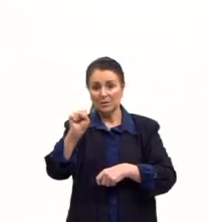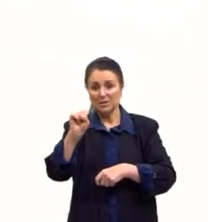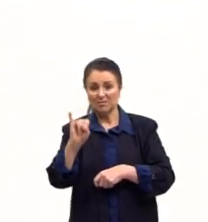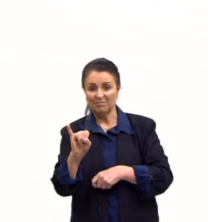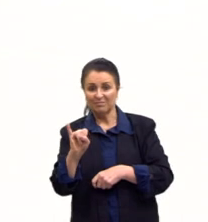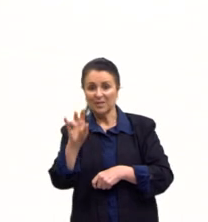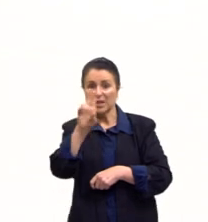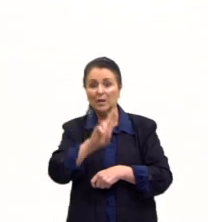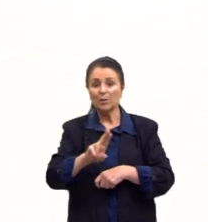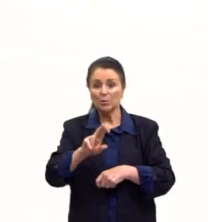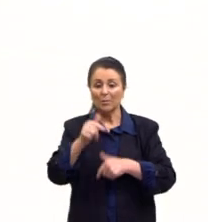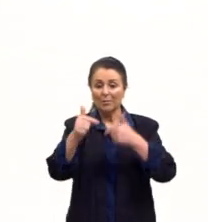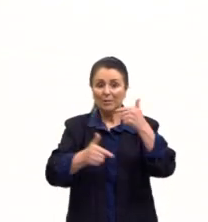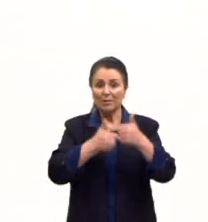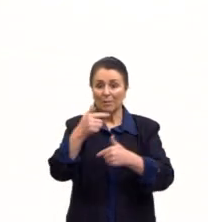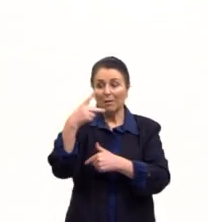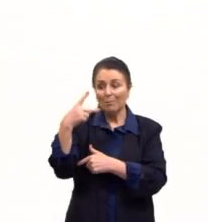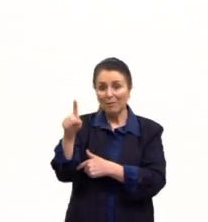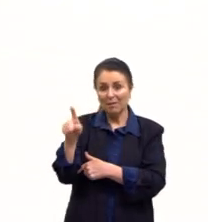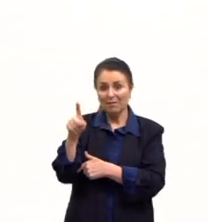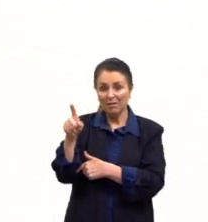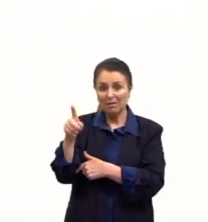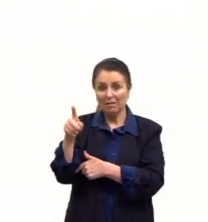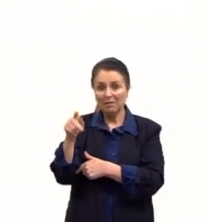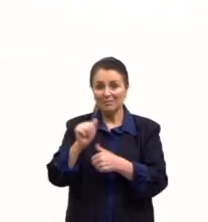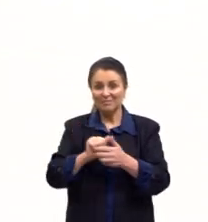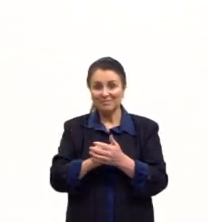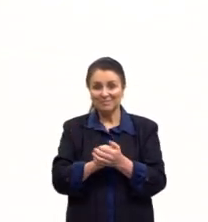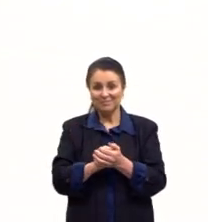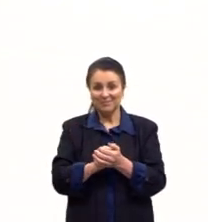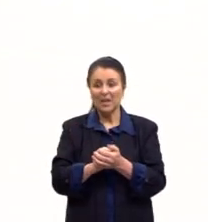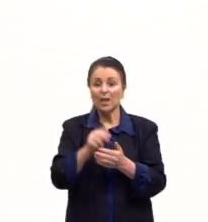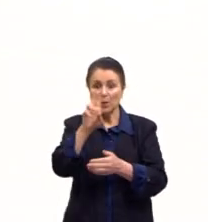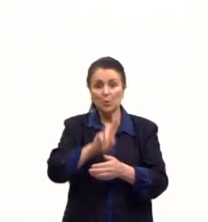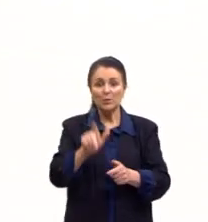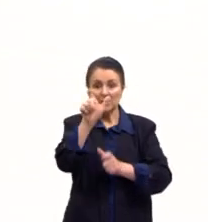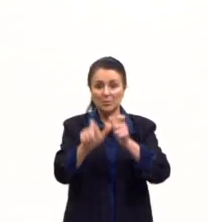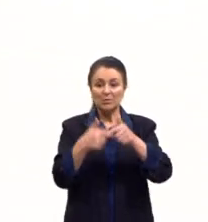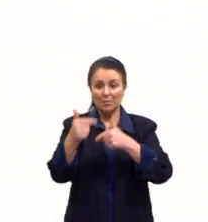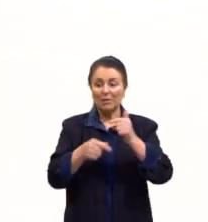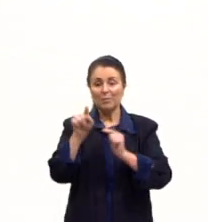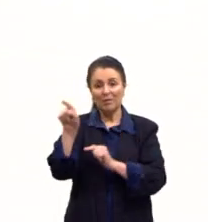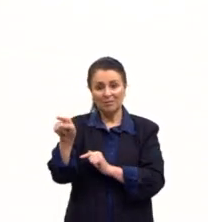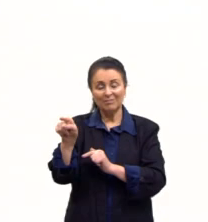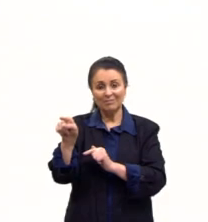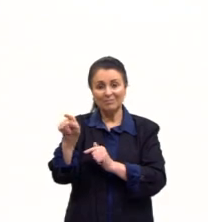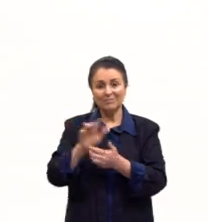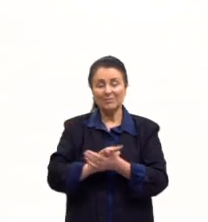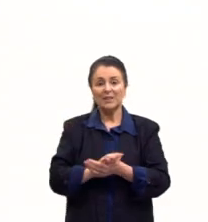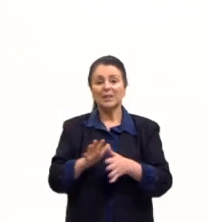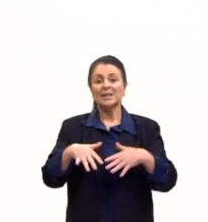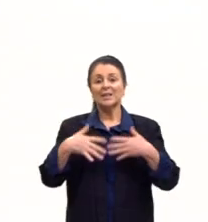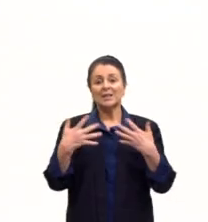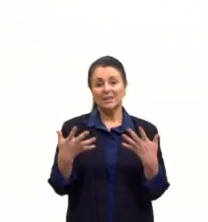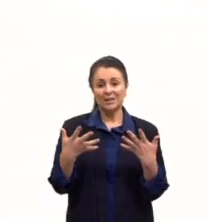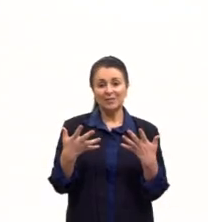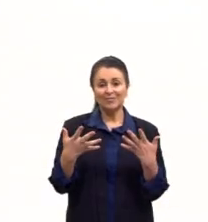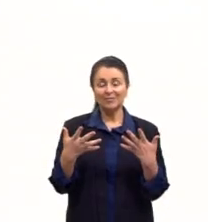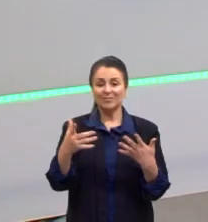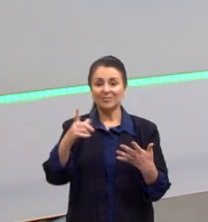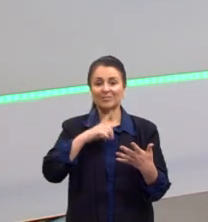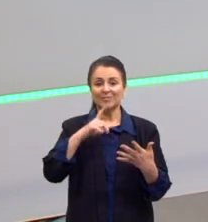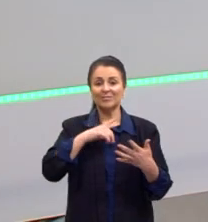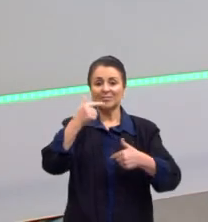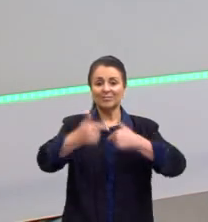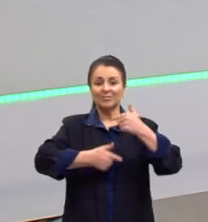direta né o como sendo seu os seus serviçais diretos então eles quando